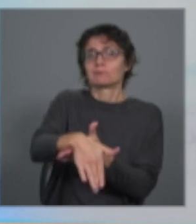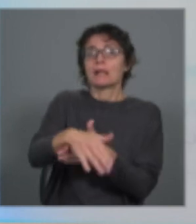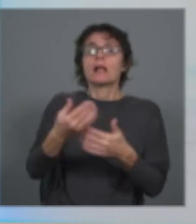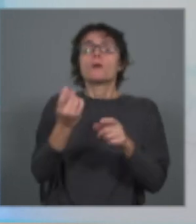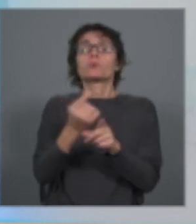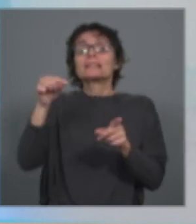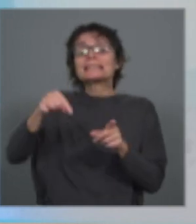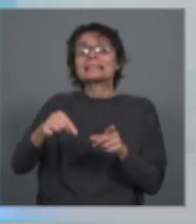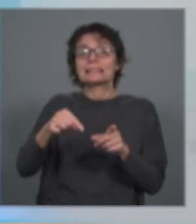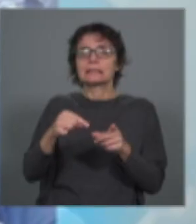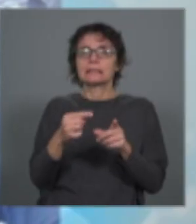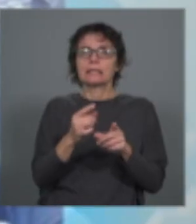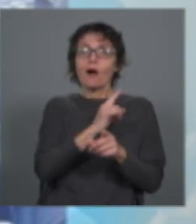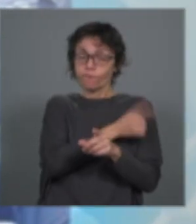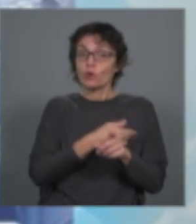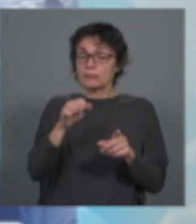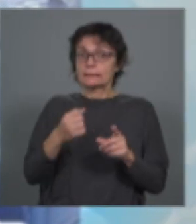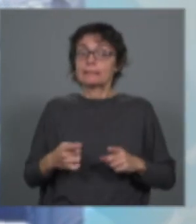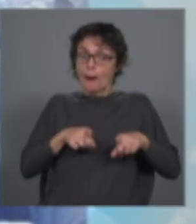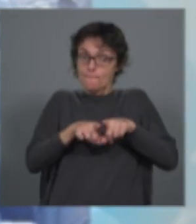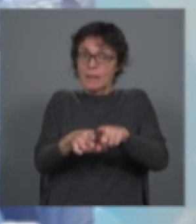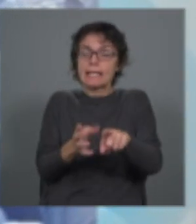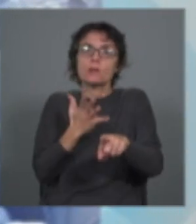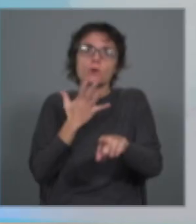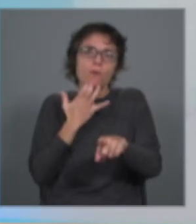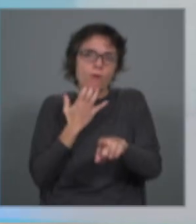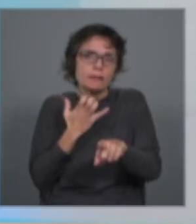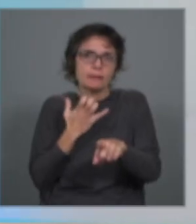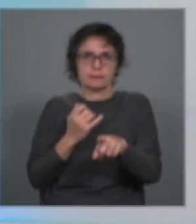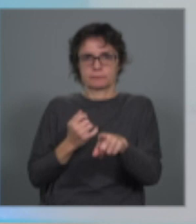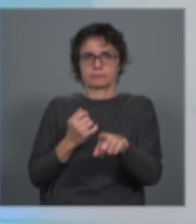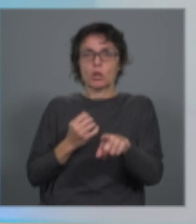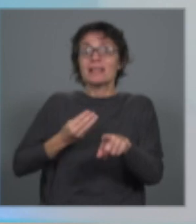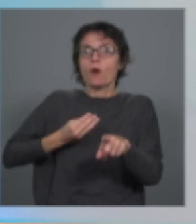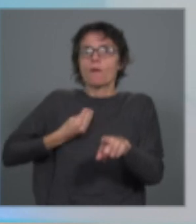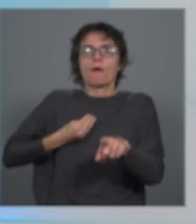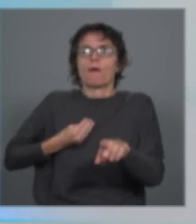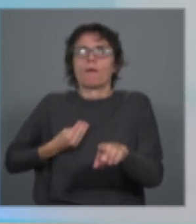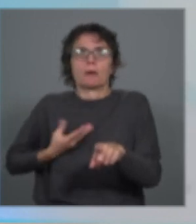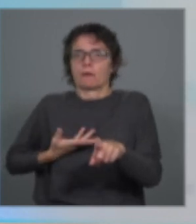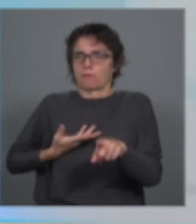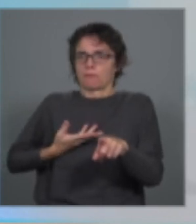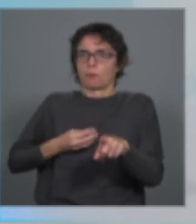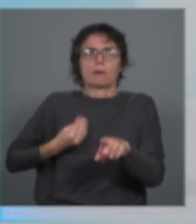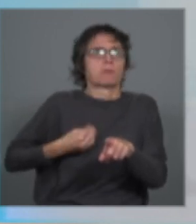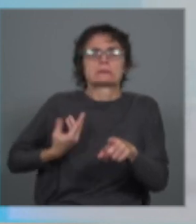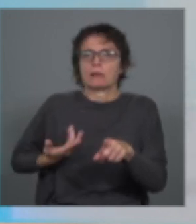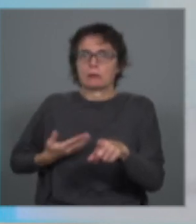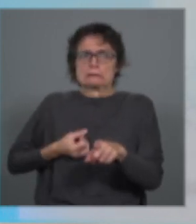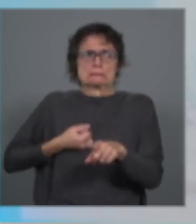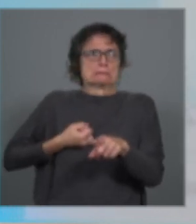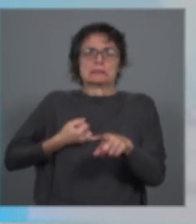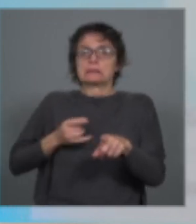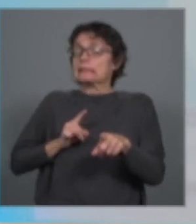medo, a prudência, a cautela. Exatamente. Tem que substituir o medo. Quer dizer, não é metendo medo às pessoas que se consegue que as pessoas